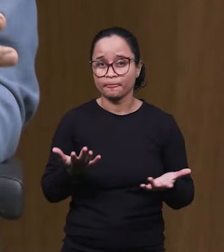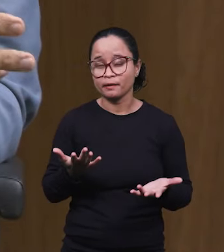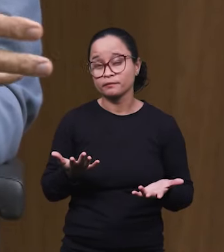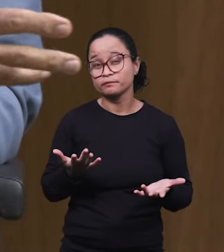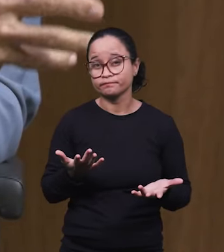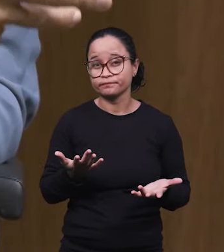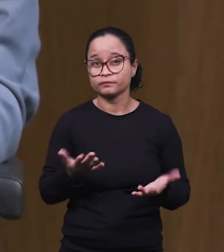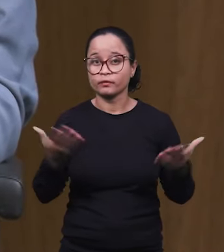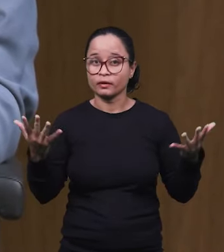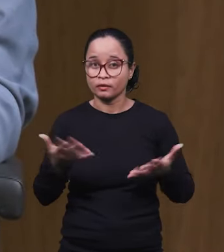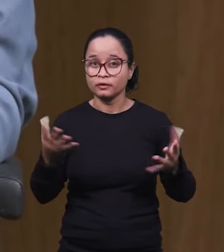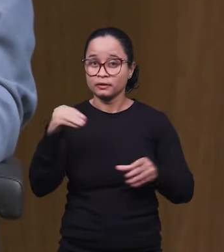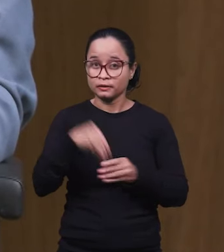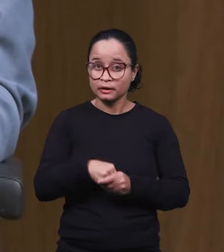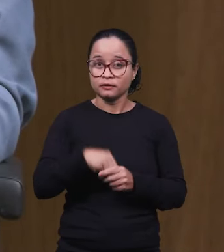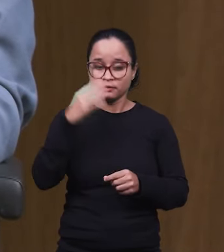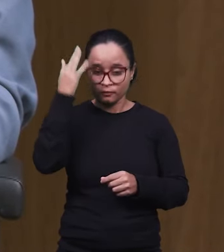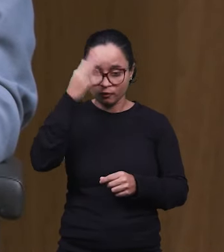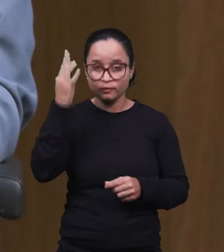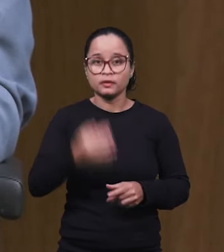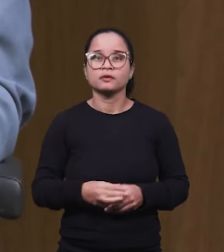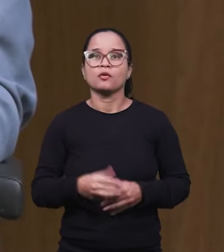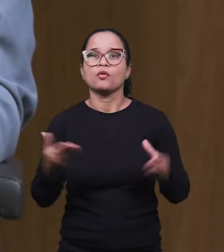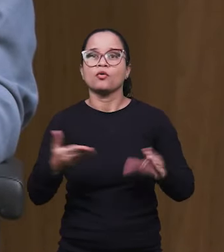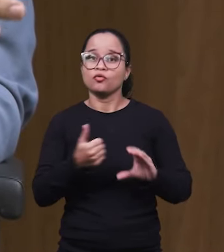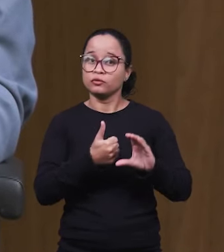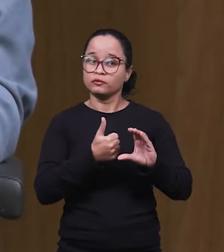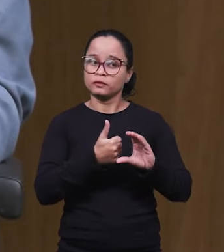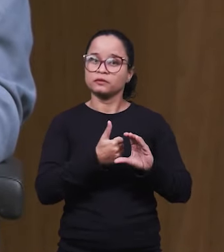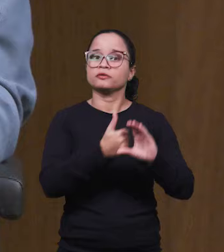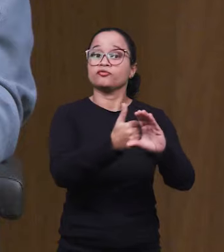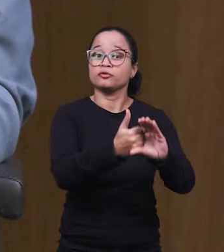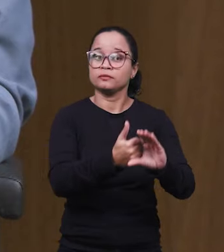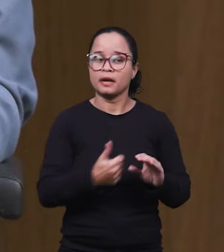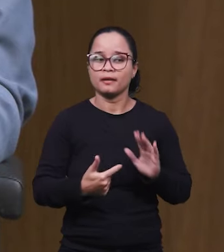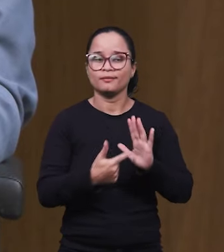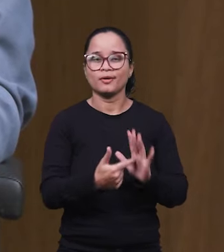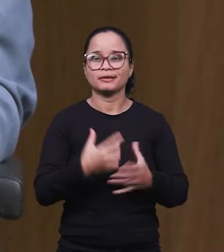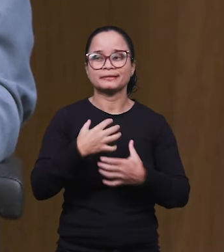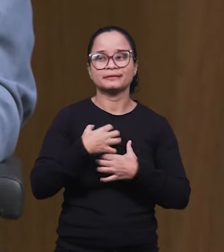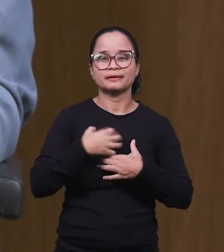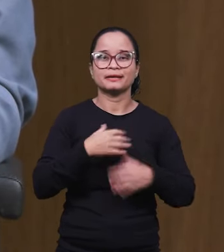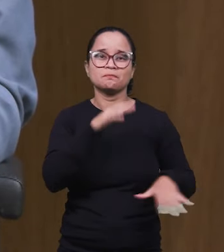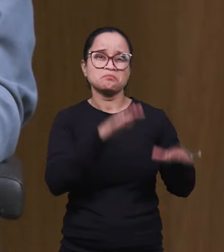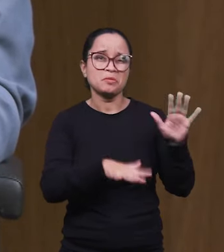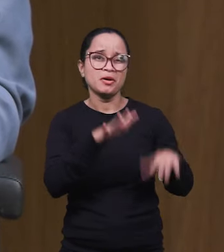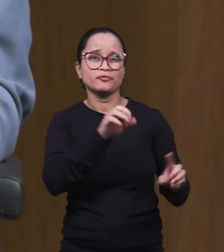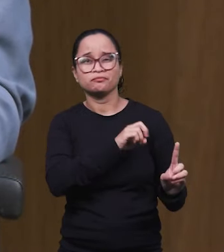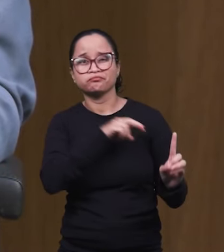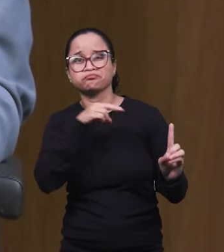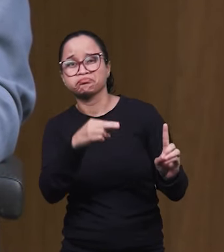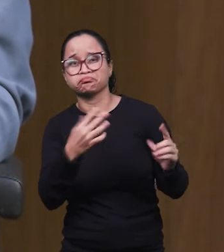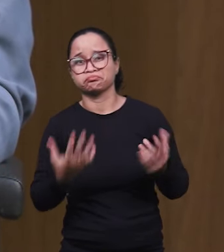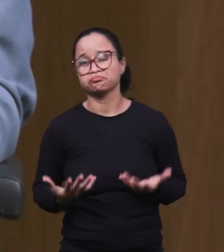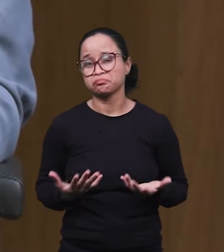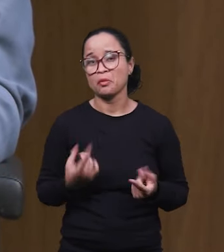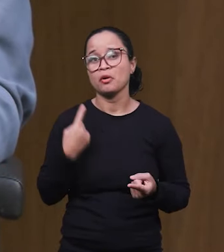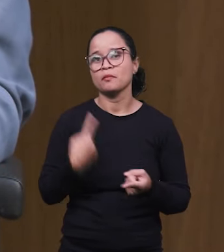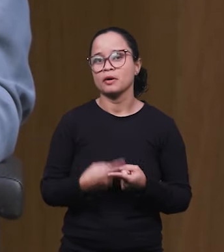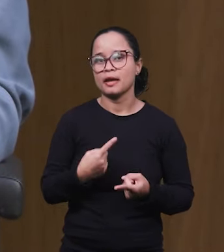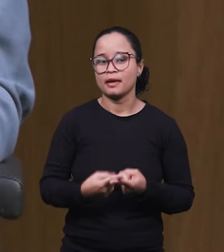Hoje, o próprio cristianismo se sente relativista. Então, por quê? Porque ele não tem